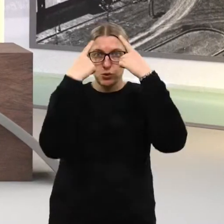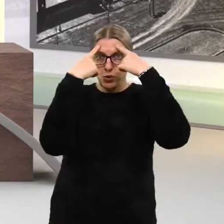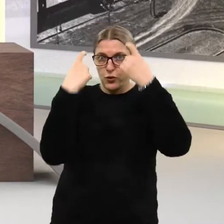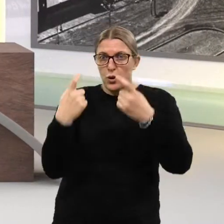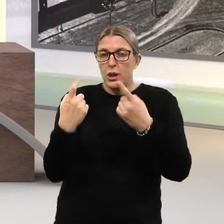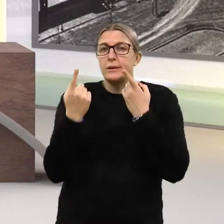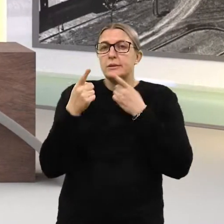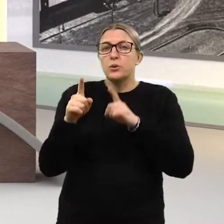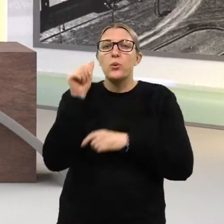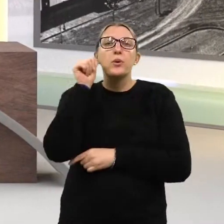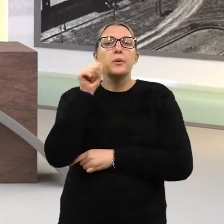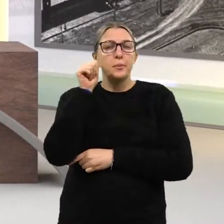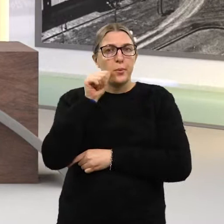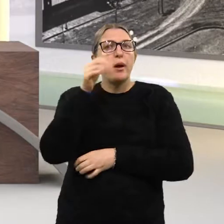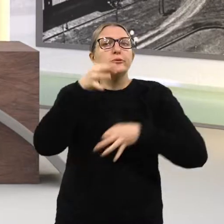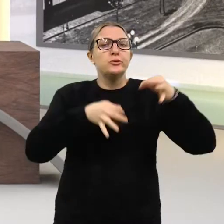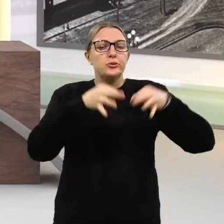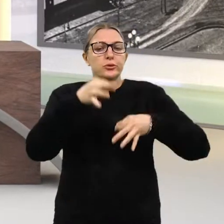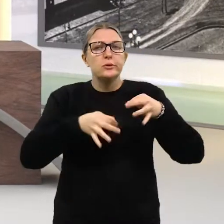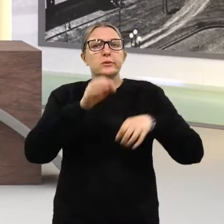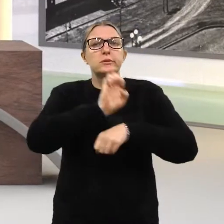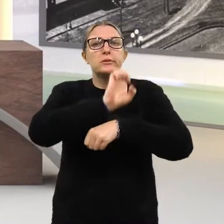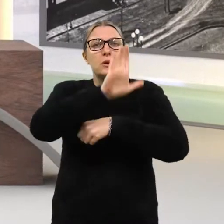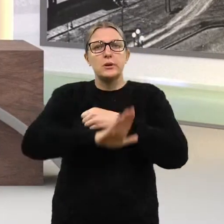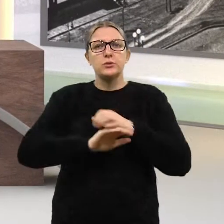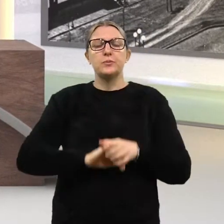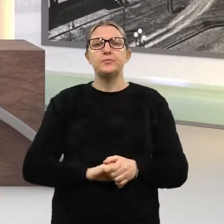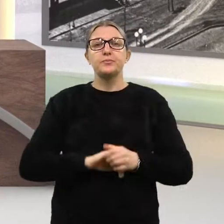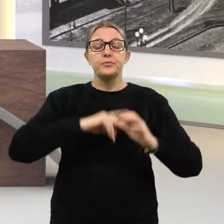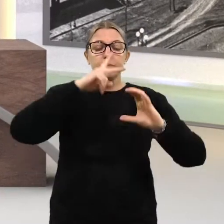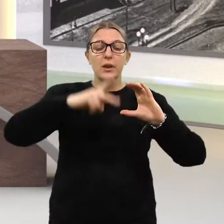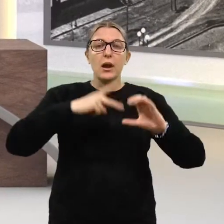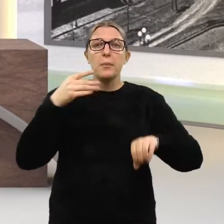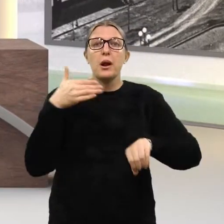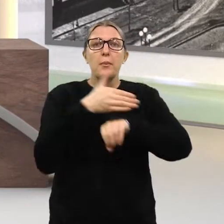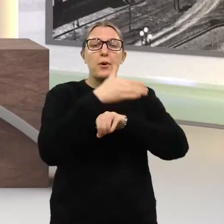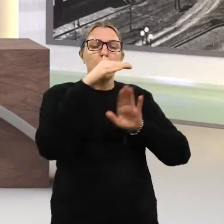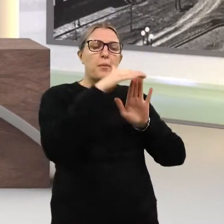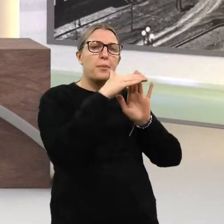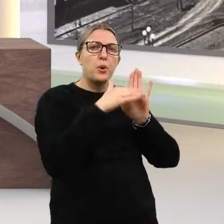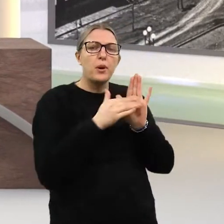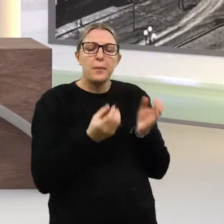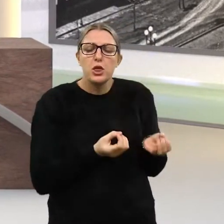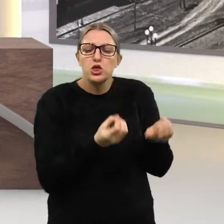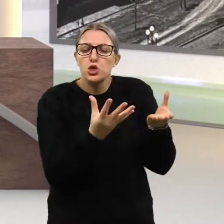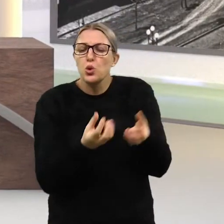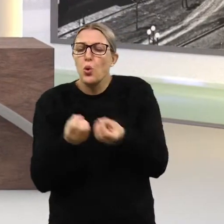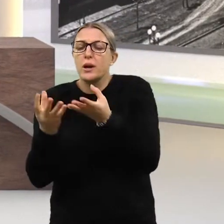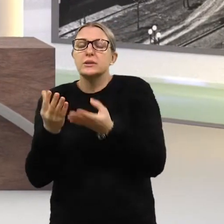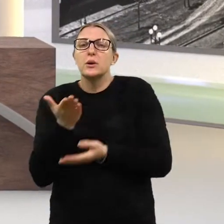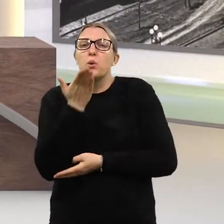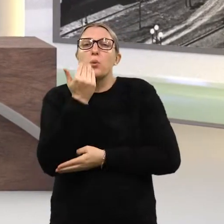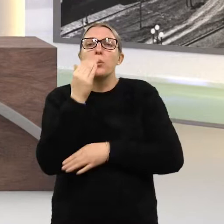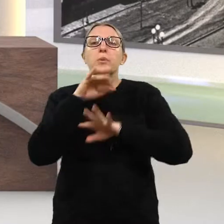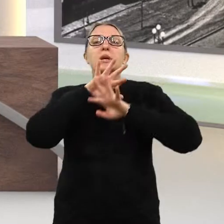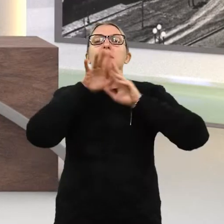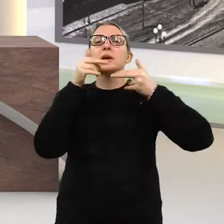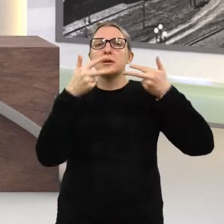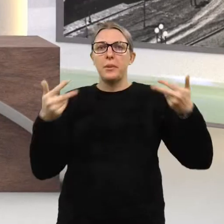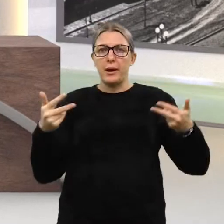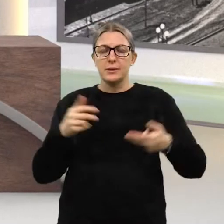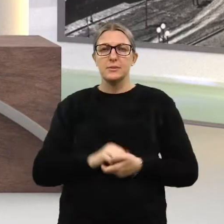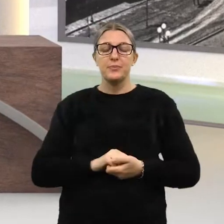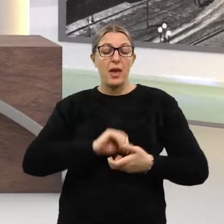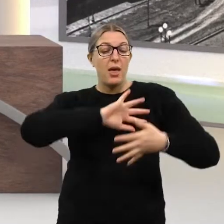mulher tramitam na vara criminal em Erechim. Câmara de Vereadores aprova o programa Banco de Ração para Animais.